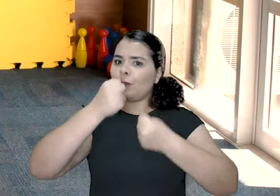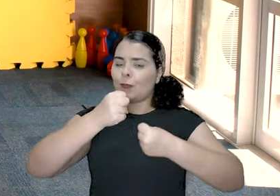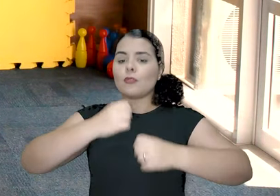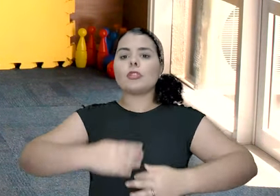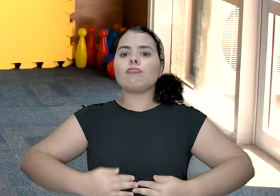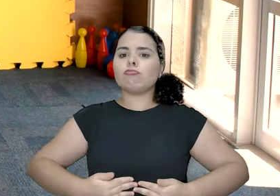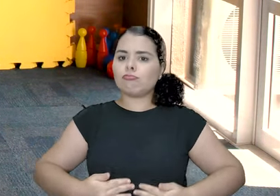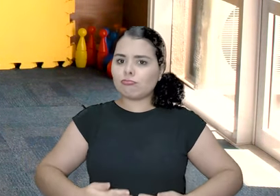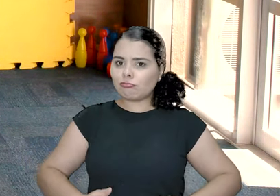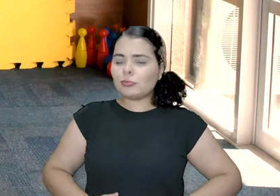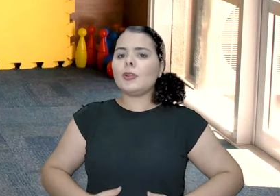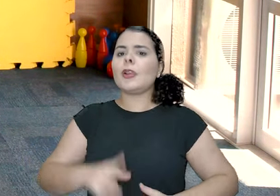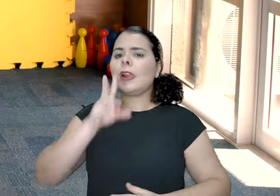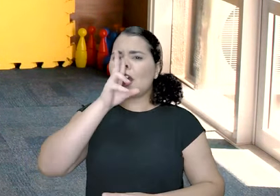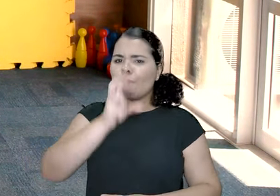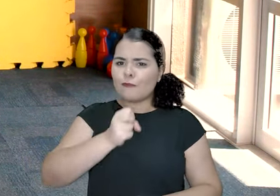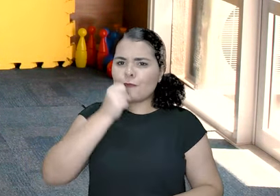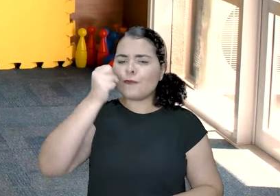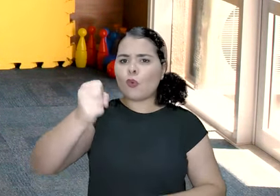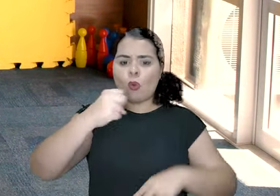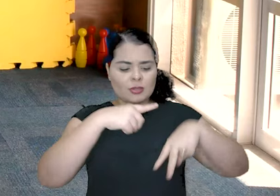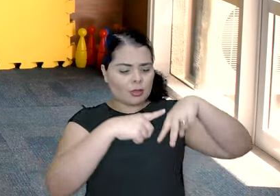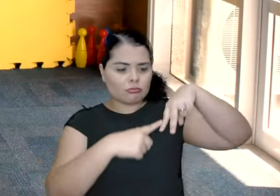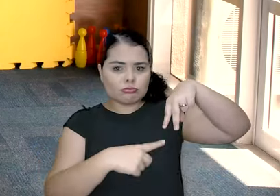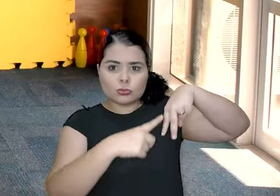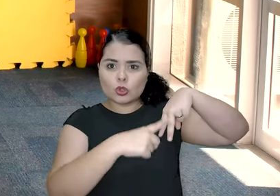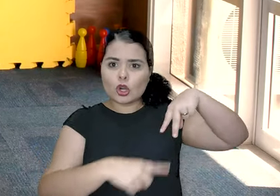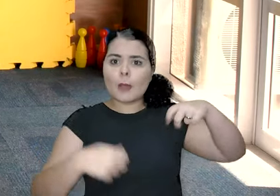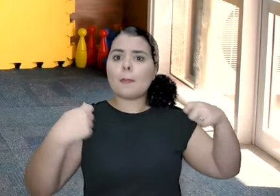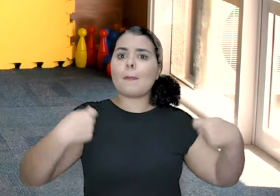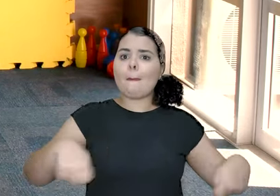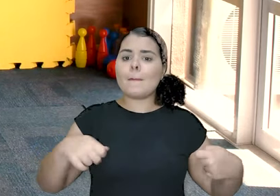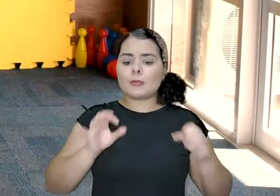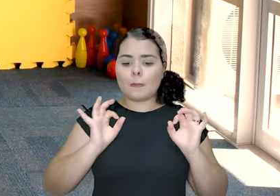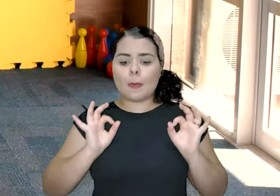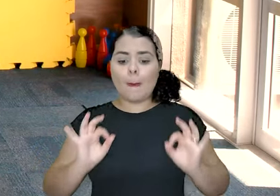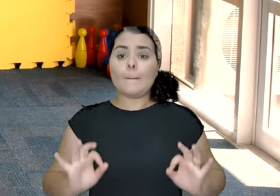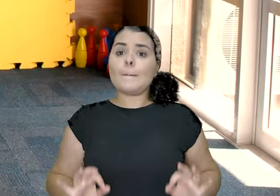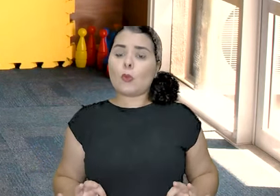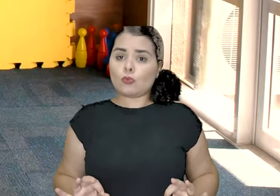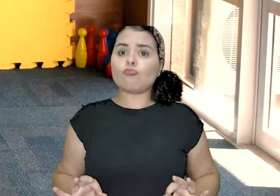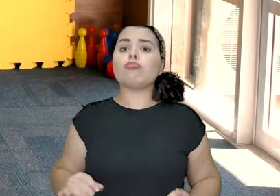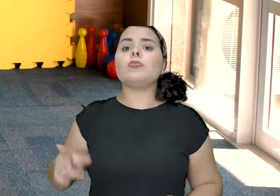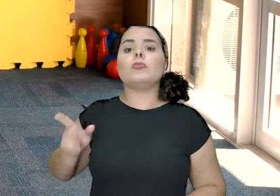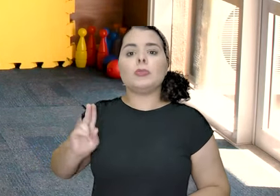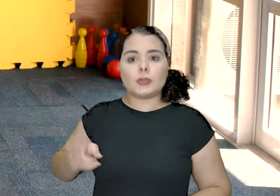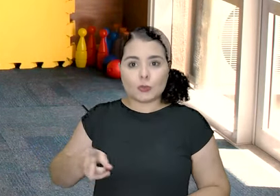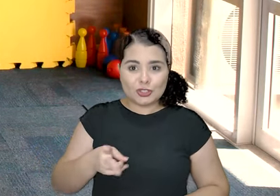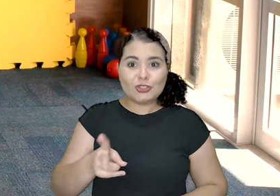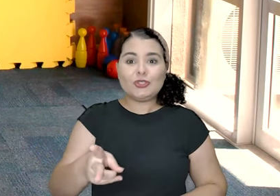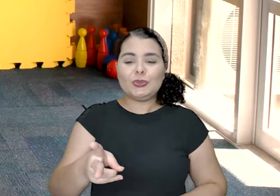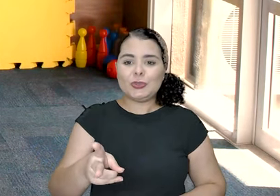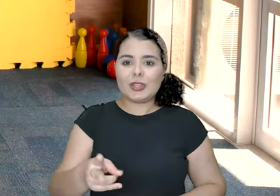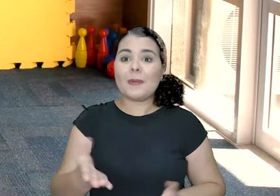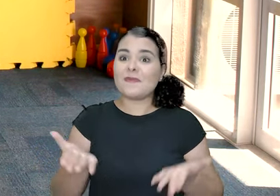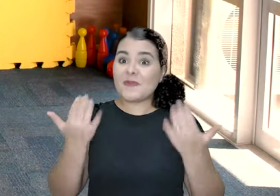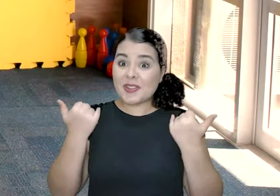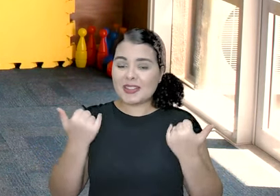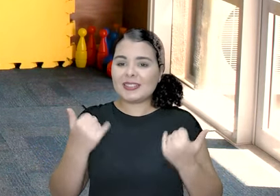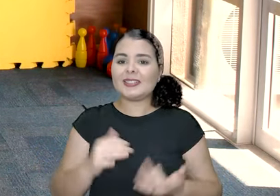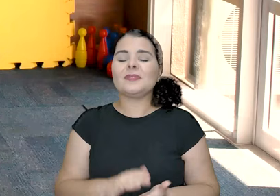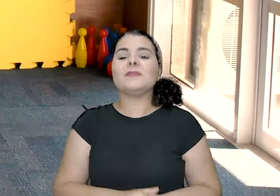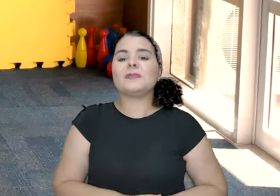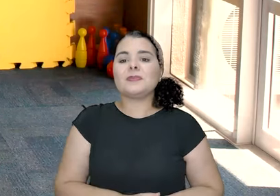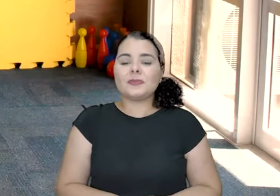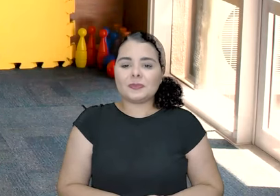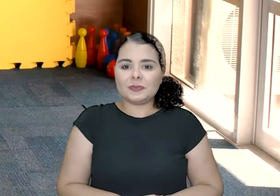abdômen, força na perna. Postura linda. Continua. Bora.